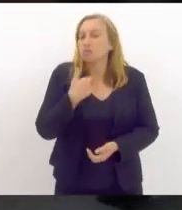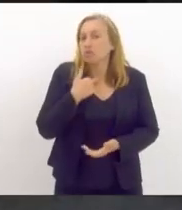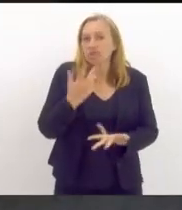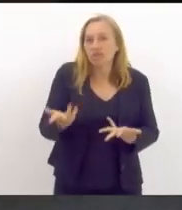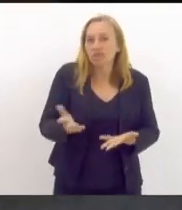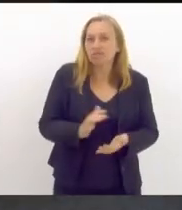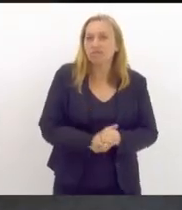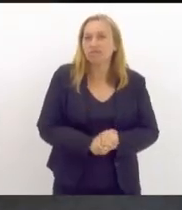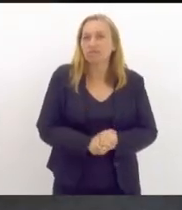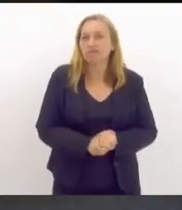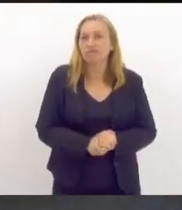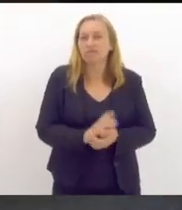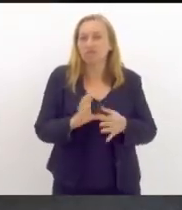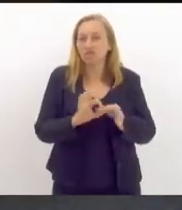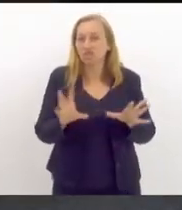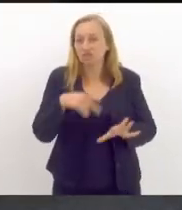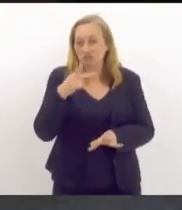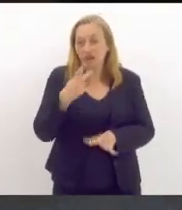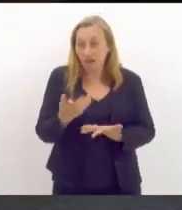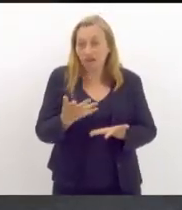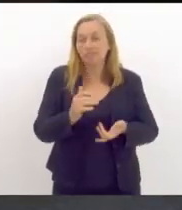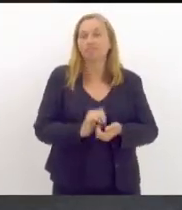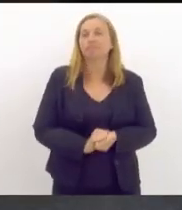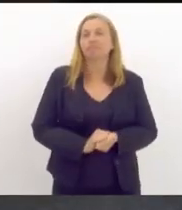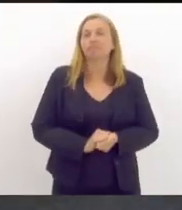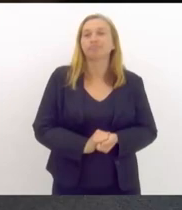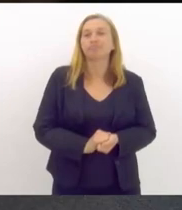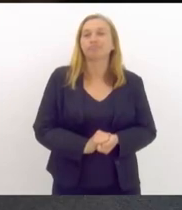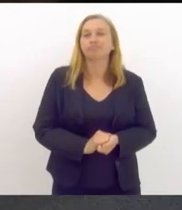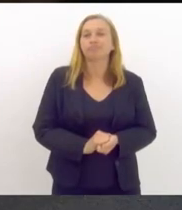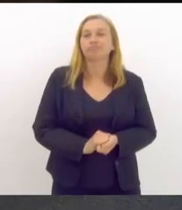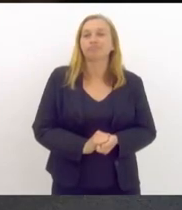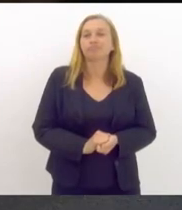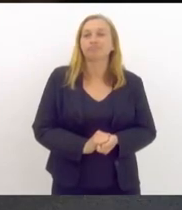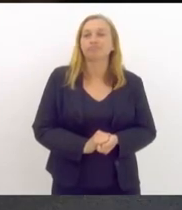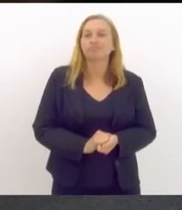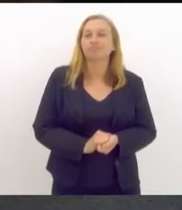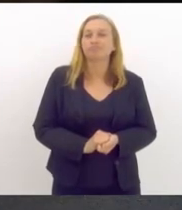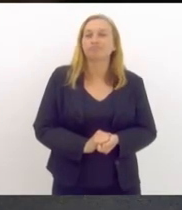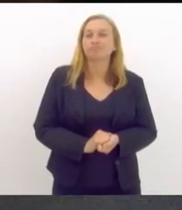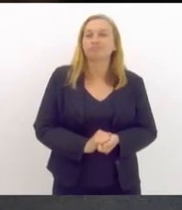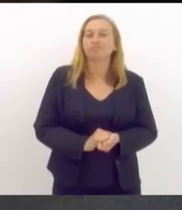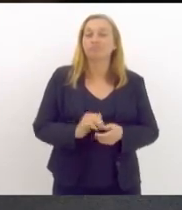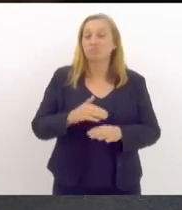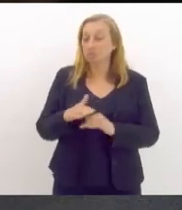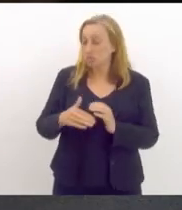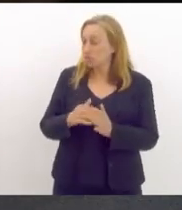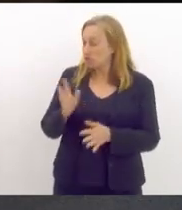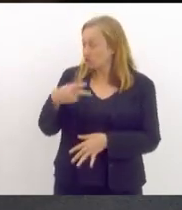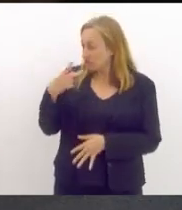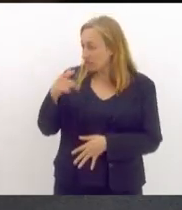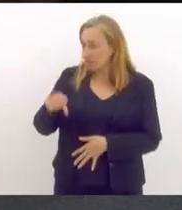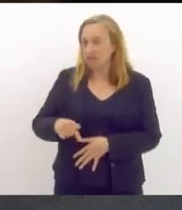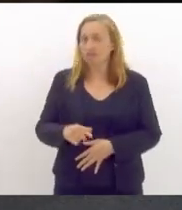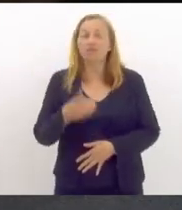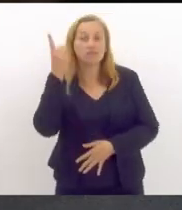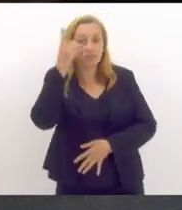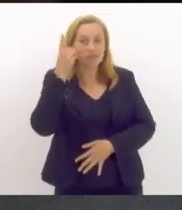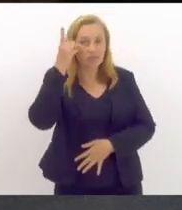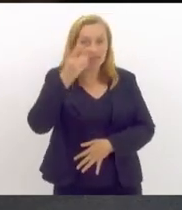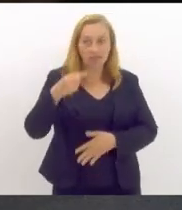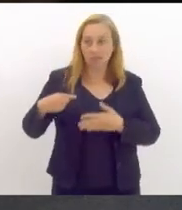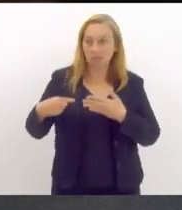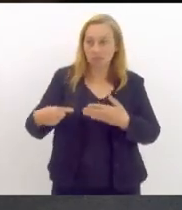longe de debater de falar né dos meus pares que me antecederam aqui o deputado do PSOL